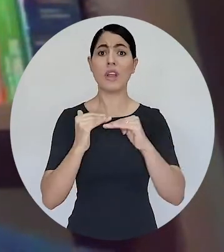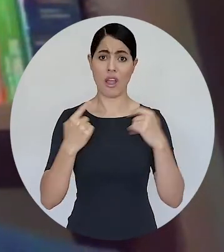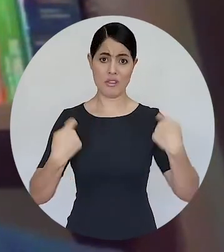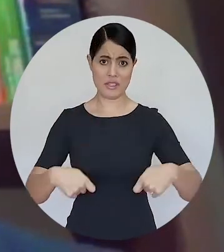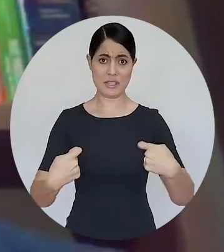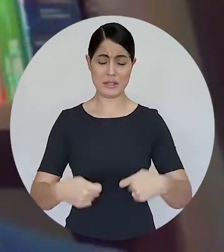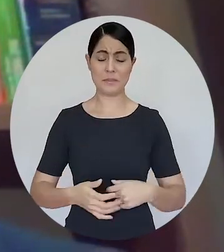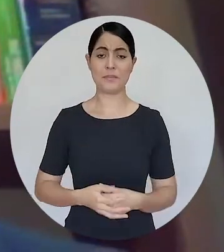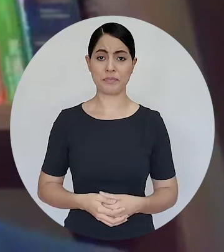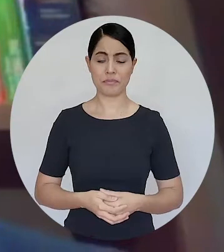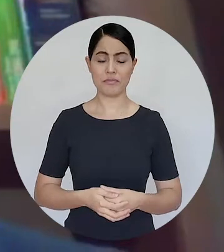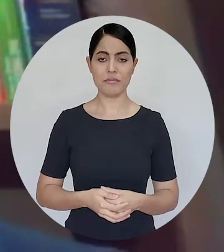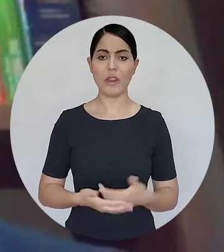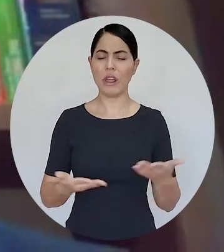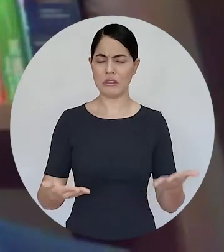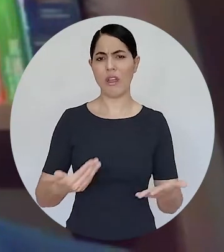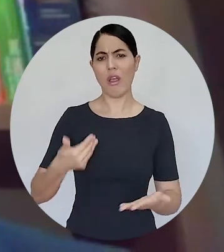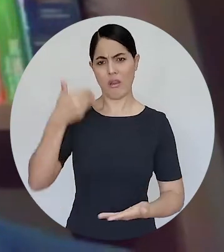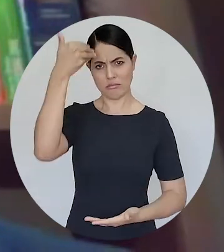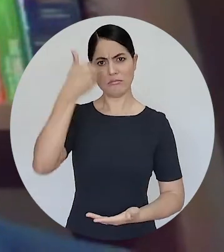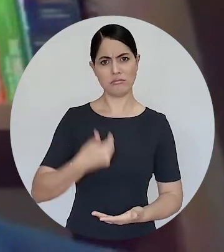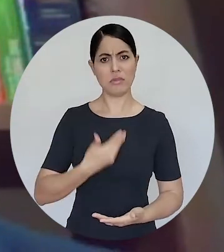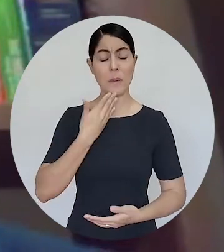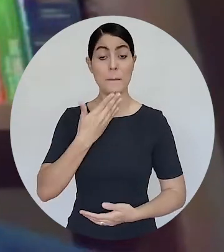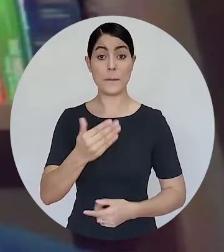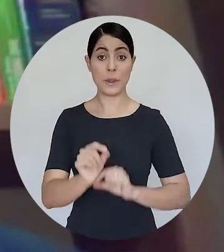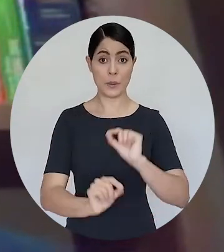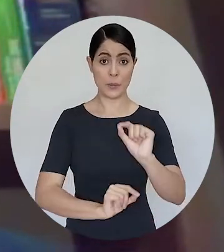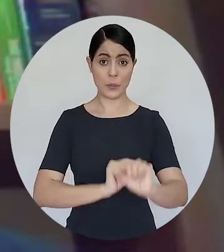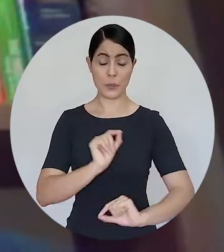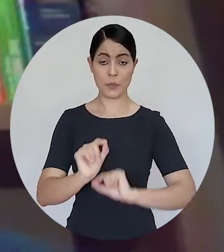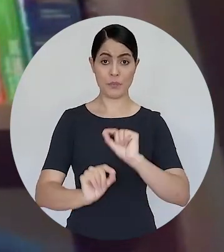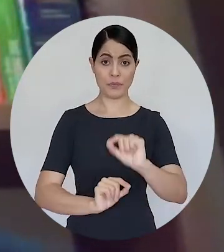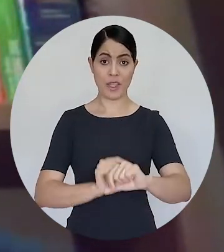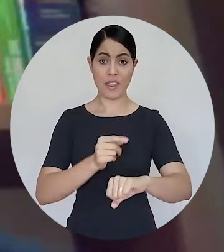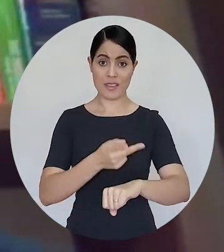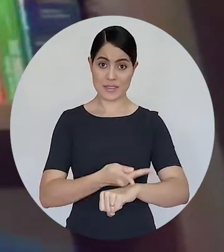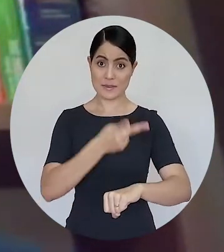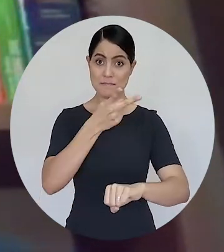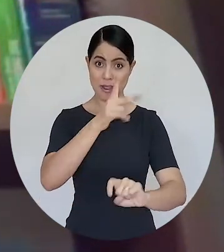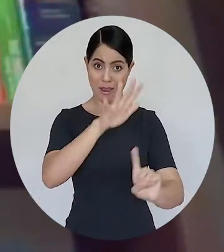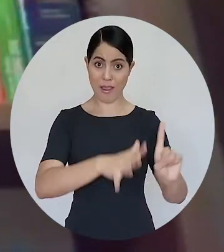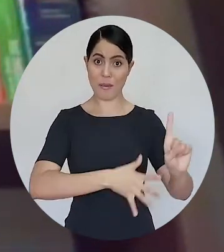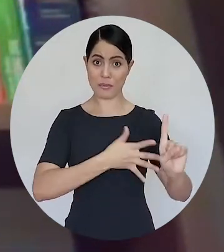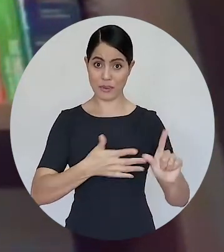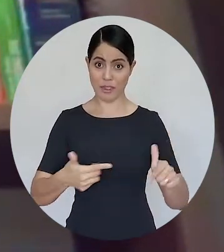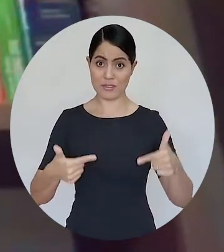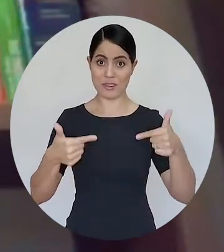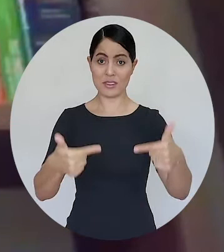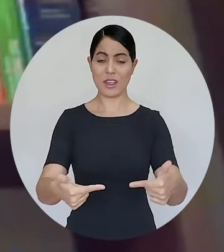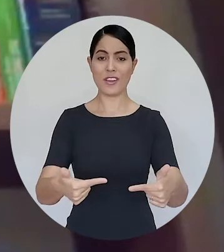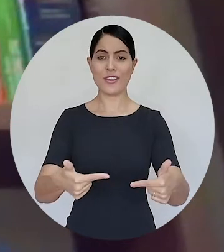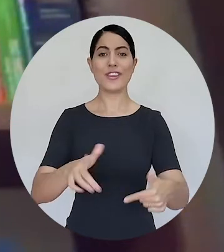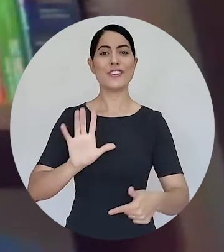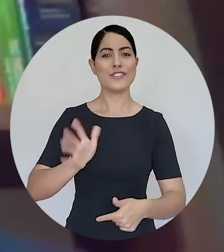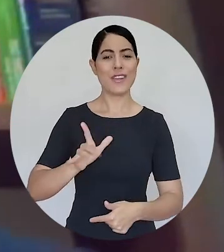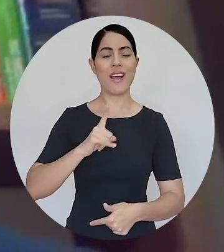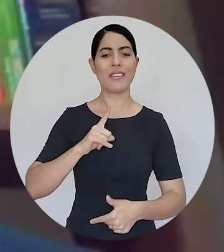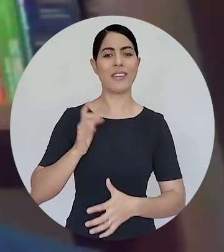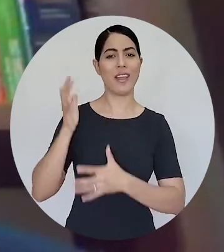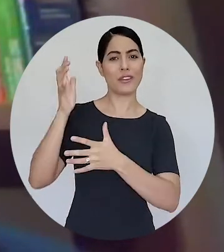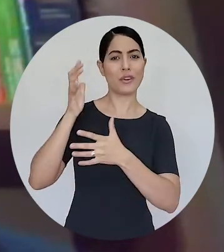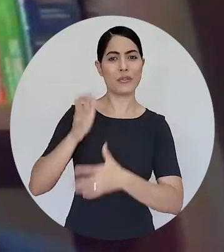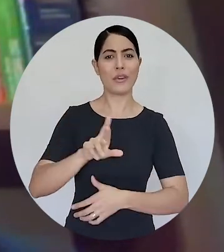ideia que eu sugeri a instituição desse prêmio, né? Nós já temos o troféu